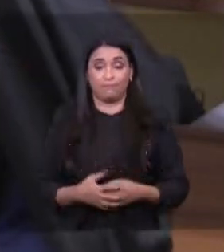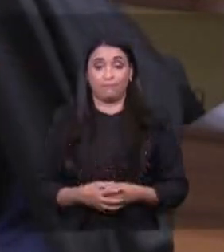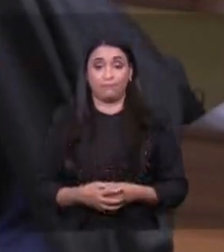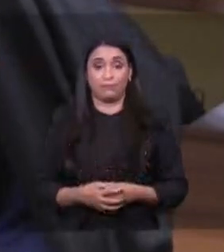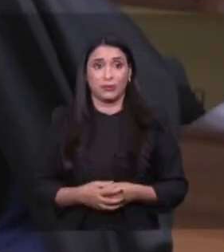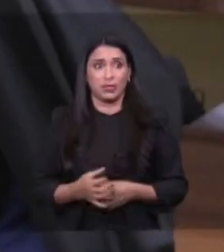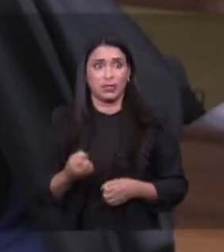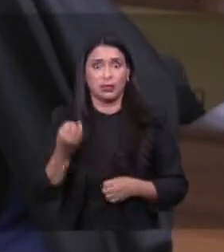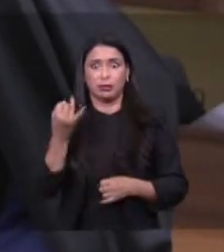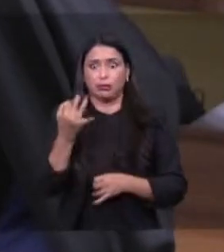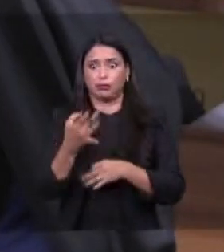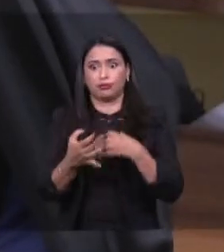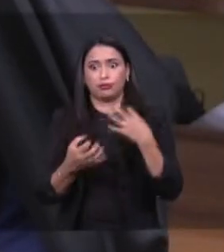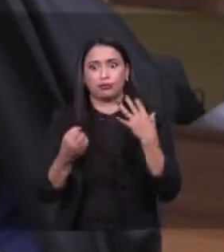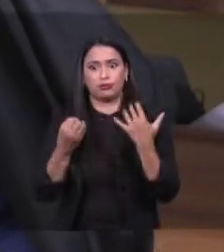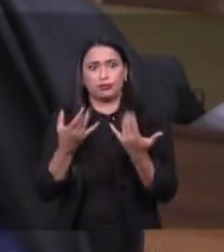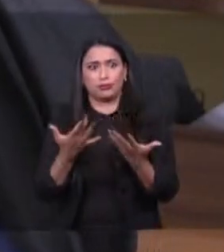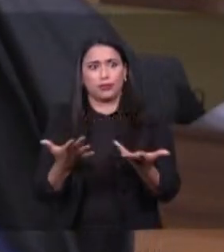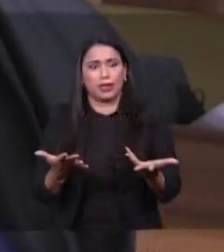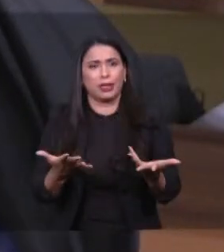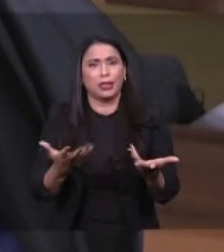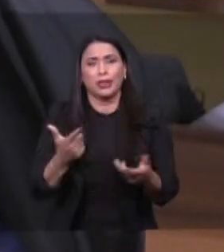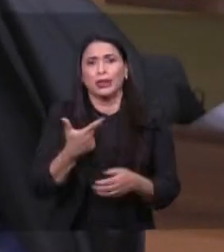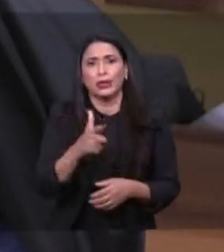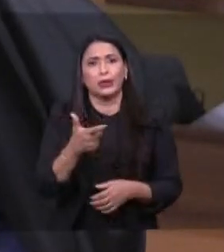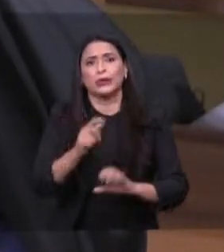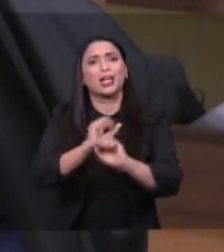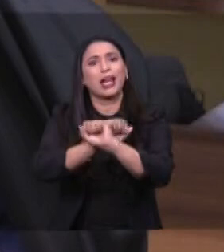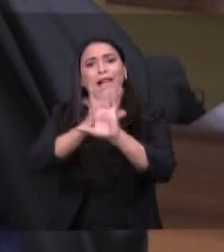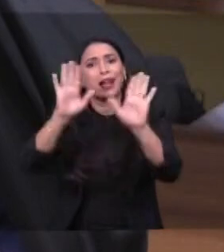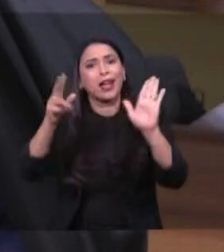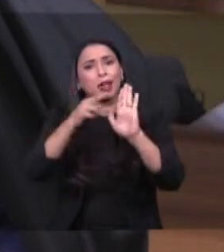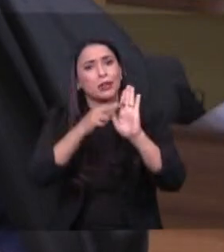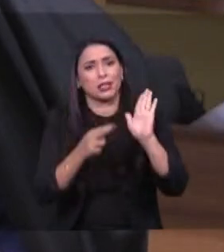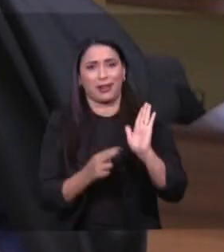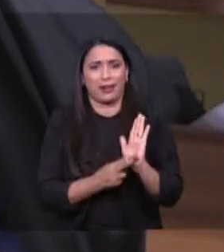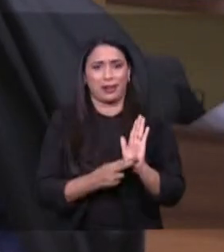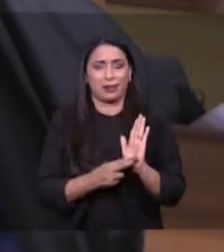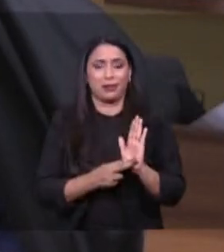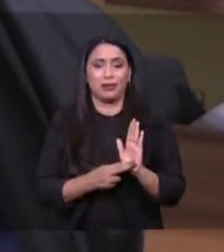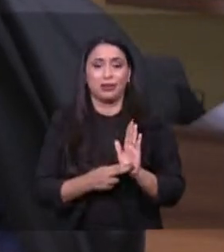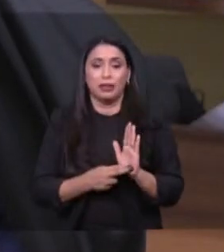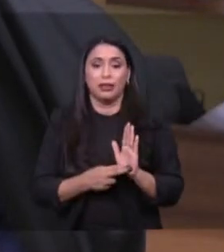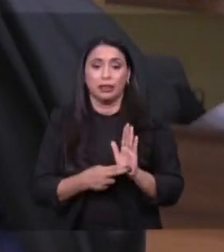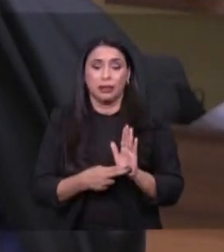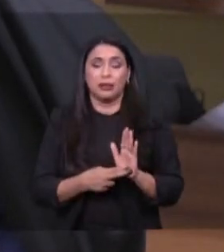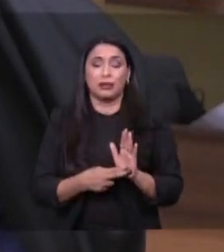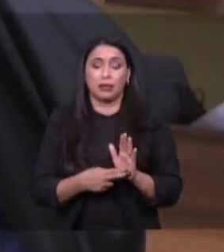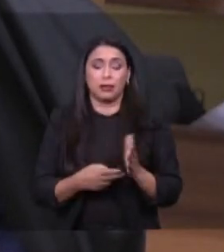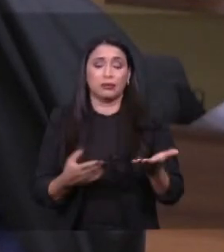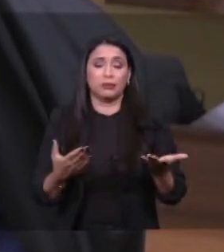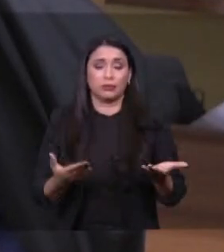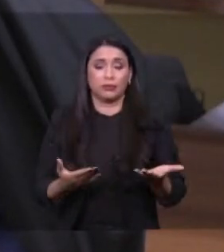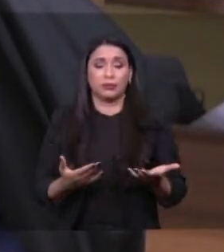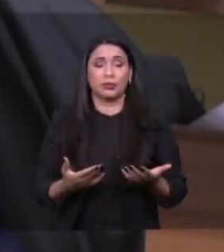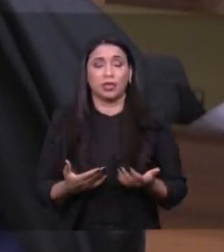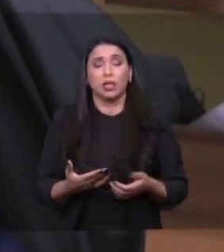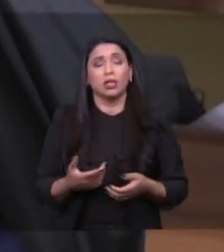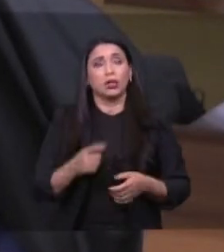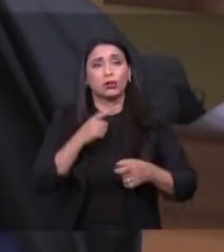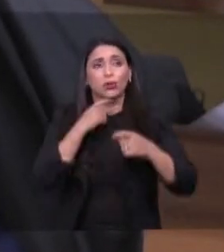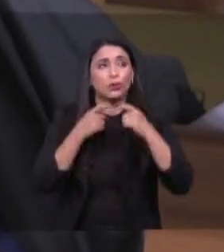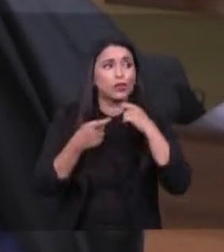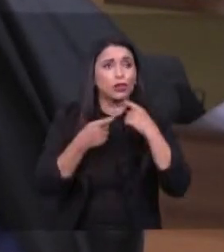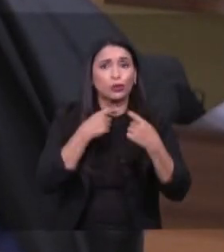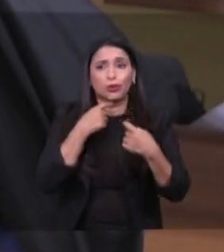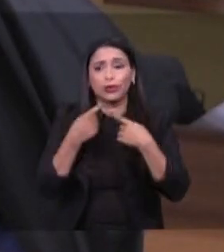São inúmeros aqui a vagueza da norma, leva a vagueza do preceito e as inúmeras dúvidas que ele suscita,